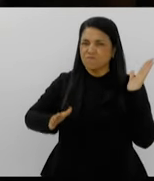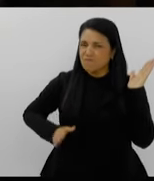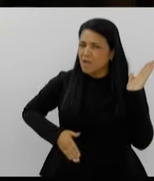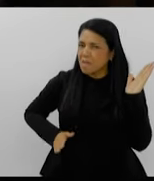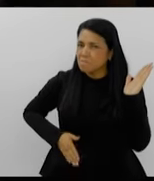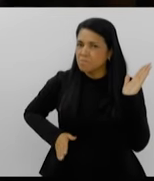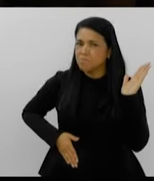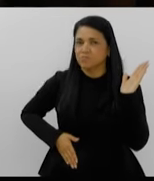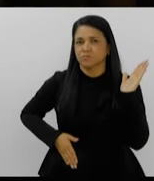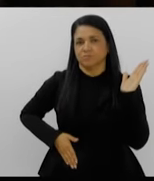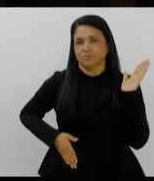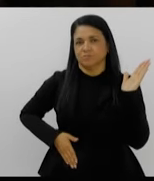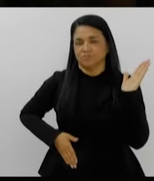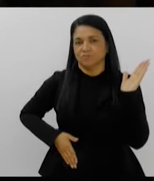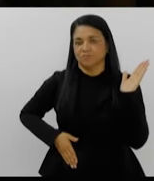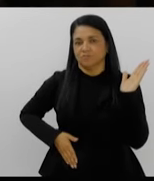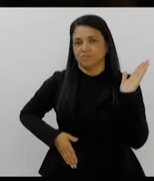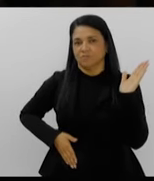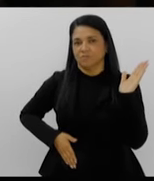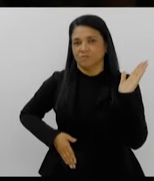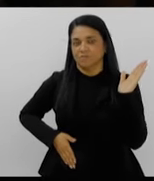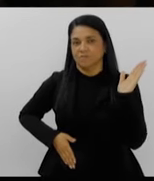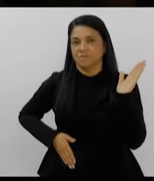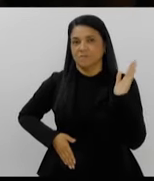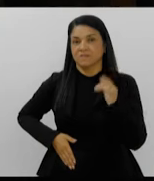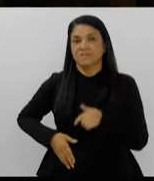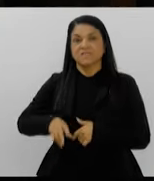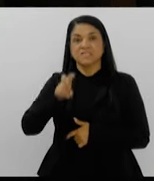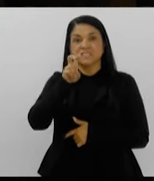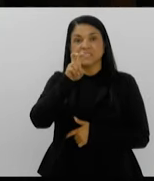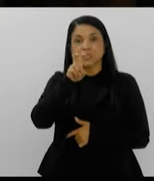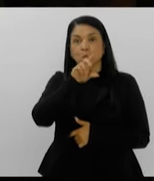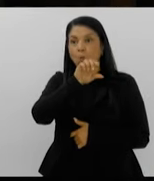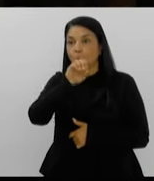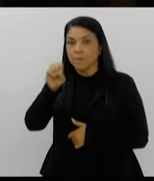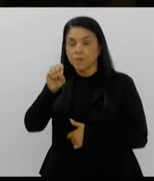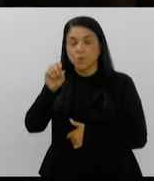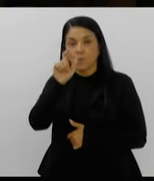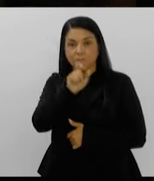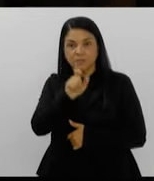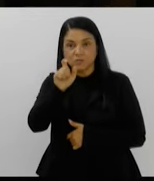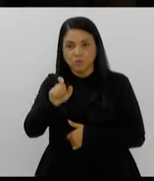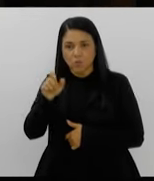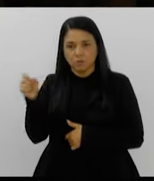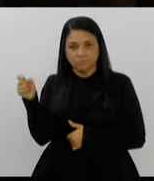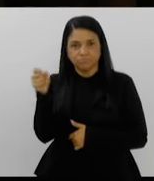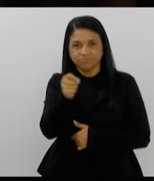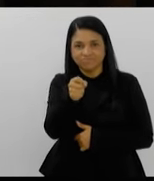um vagabundo, botou mais de 5 mil pessoas no ato de campanha,